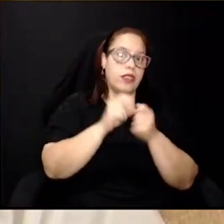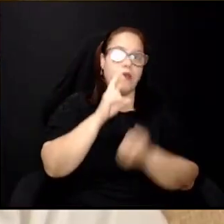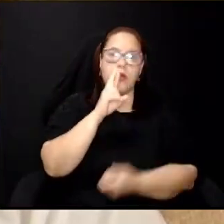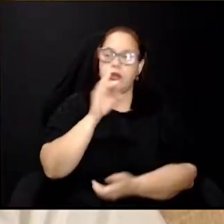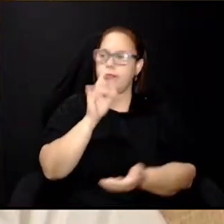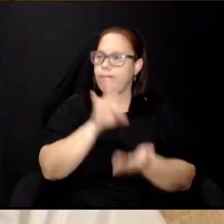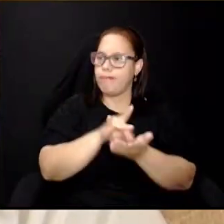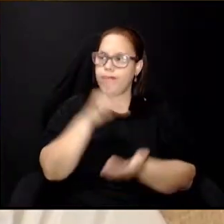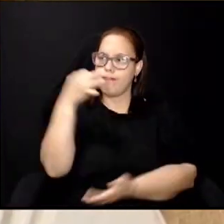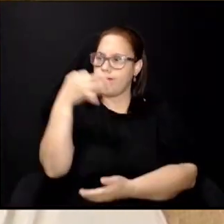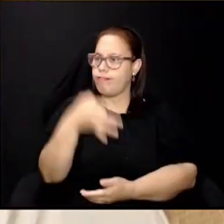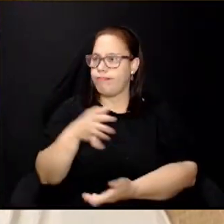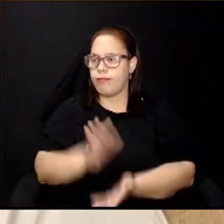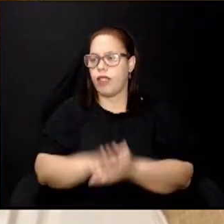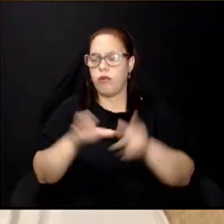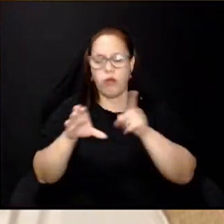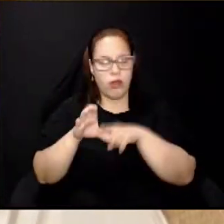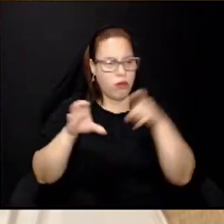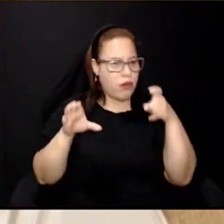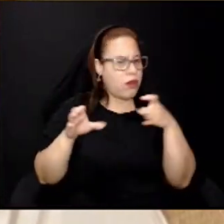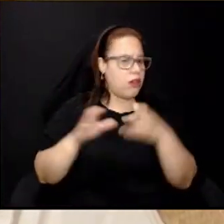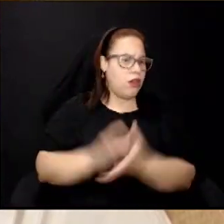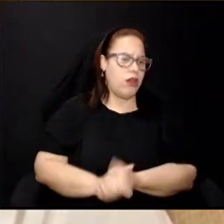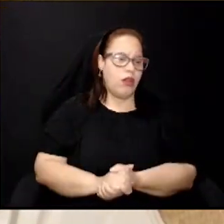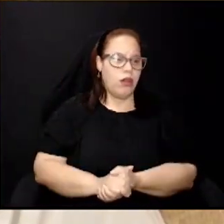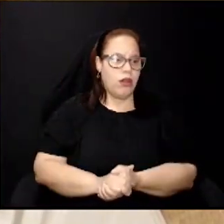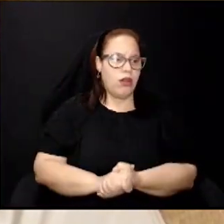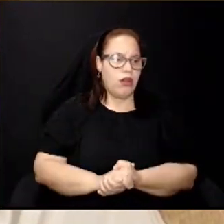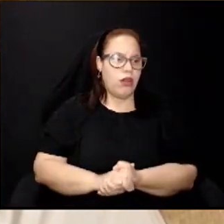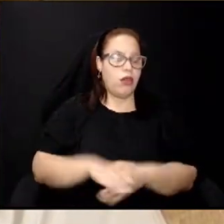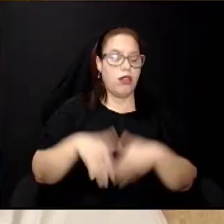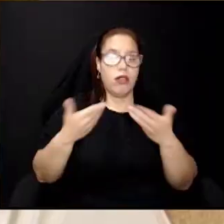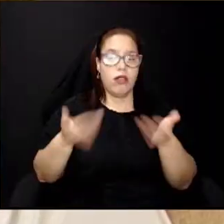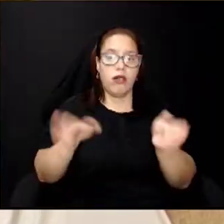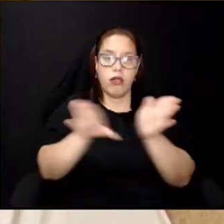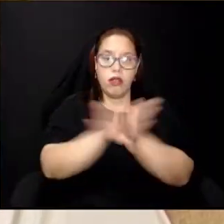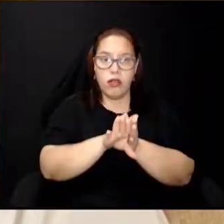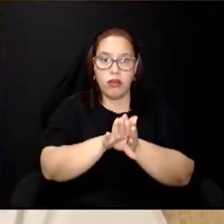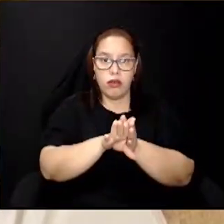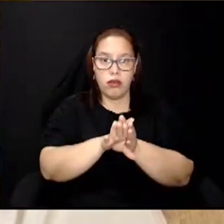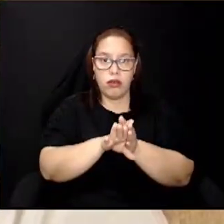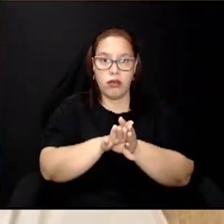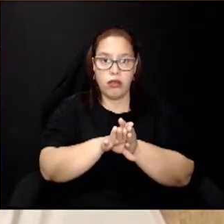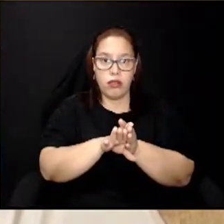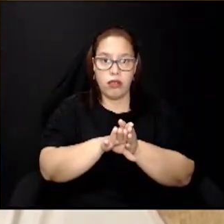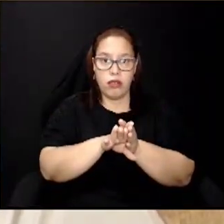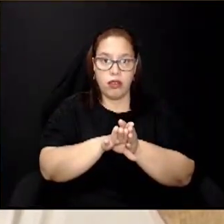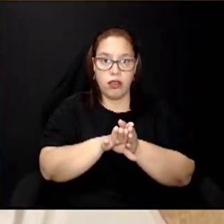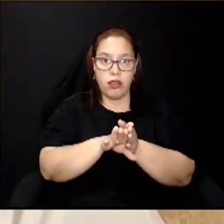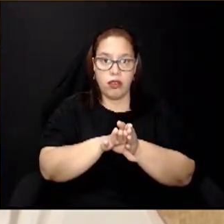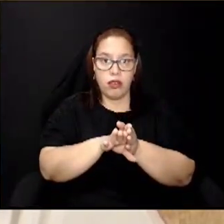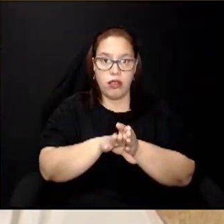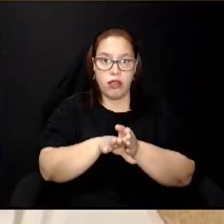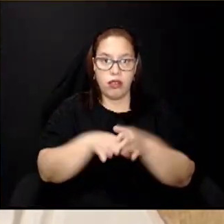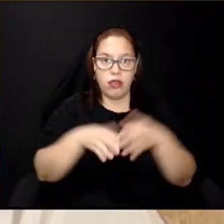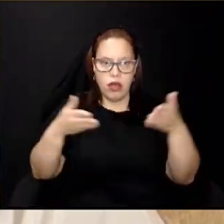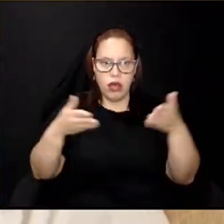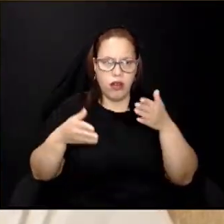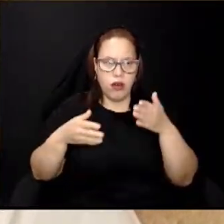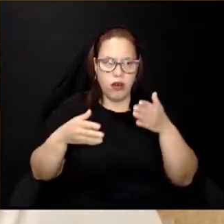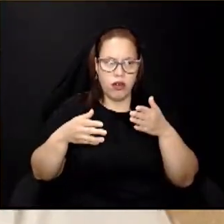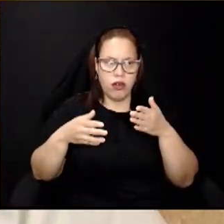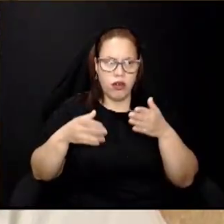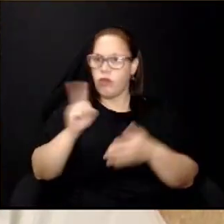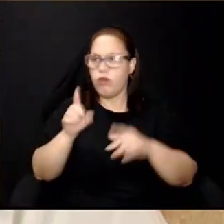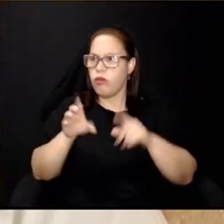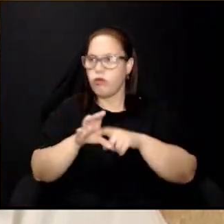Muito independente. E aí, quando eles chegaram, né? E eu falava assim, agora, né? Não sou independente, eu